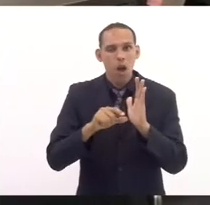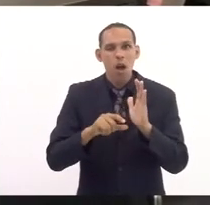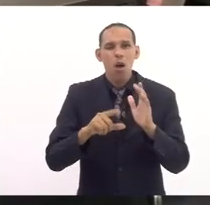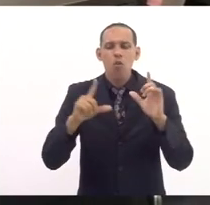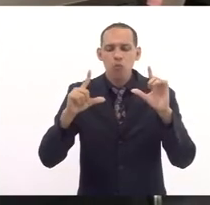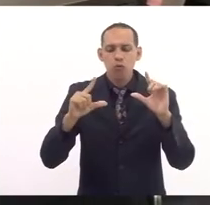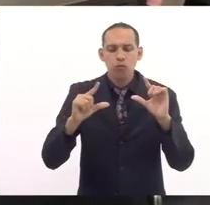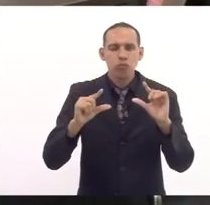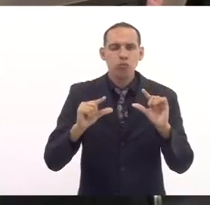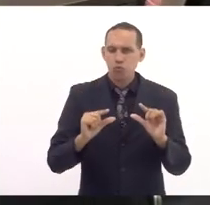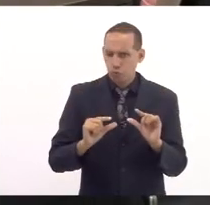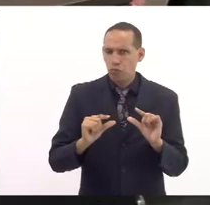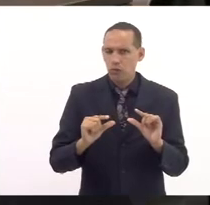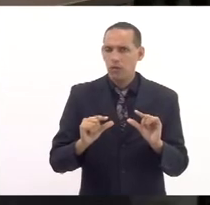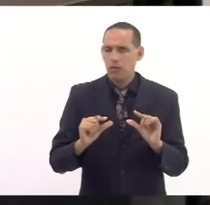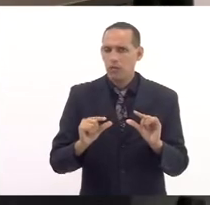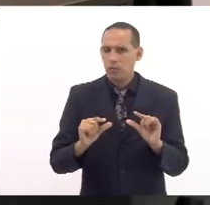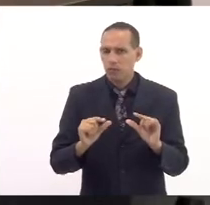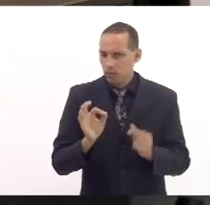menor...